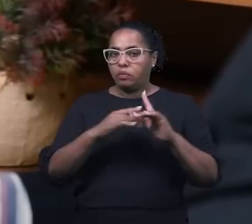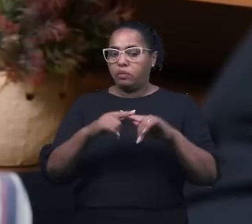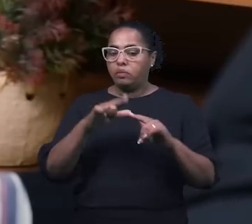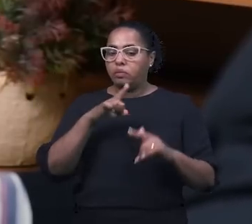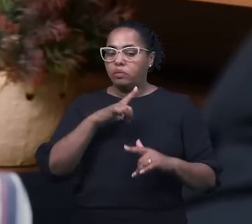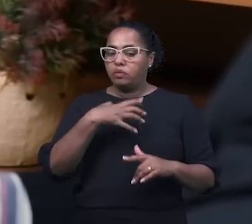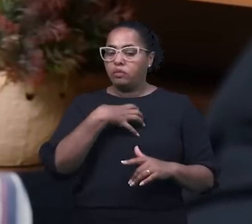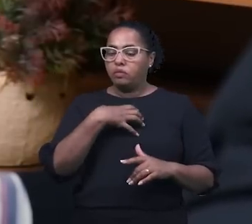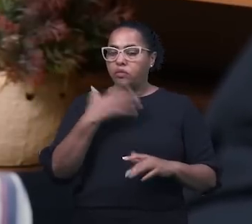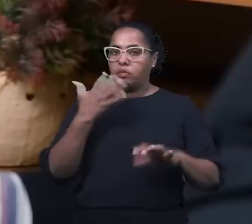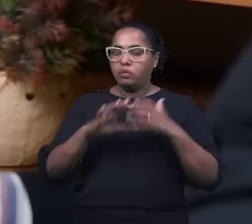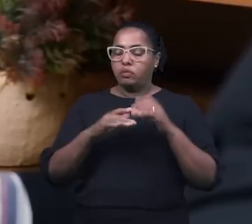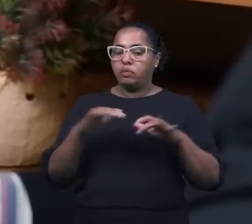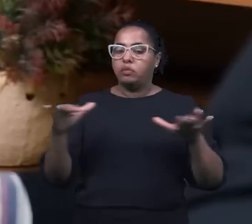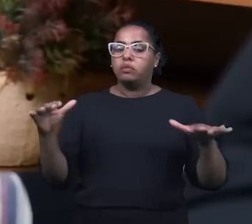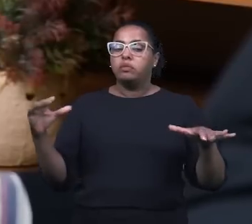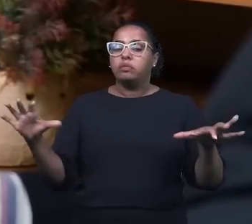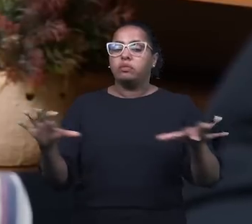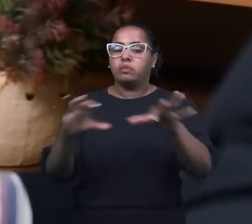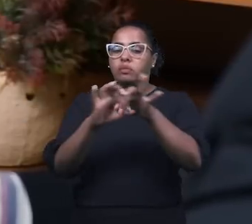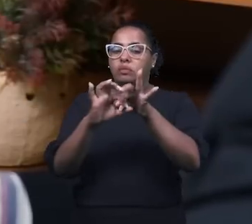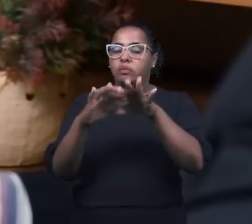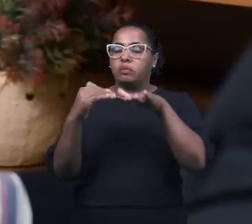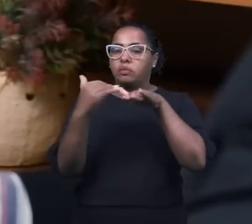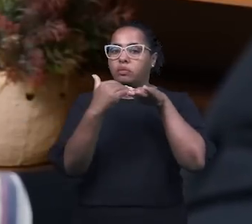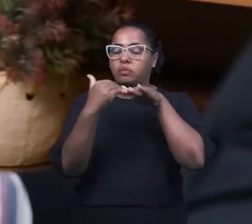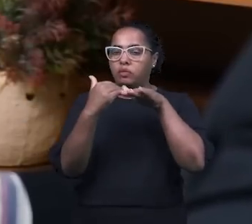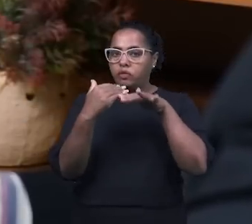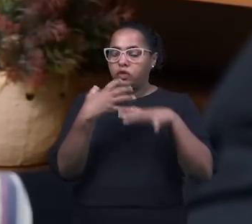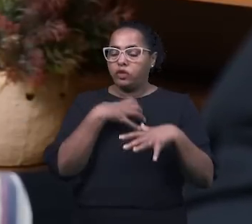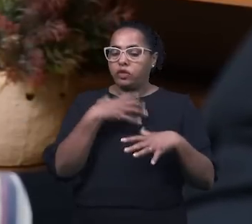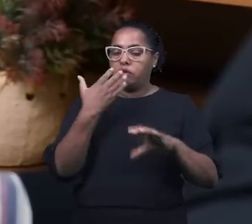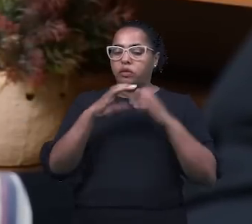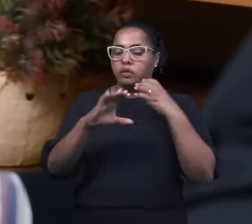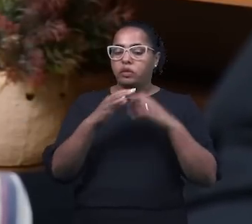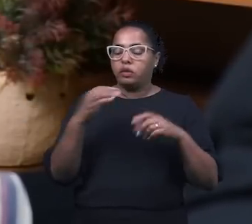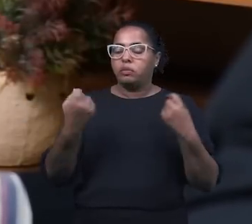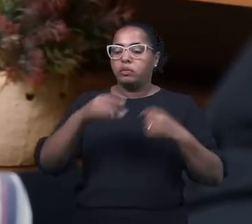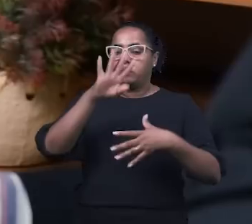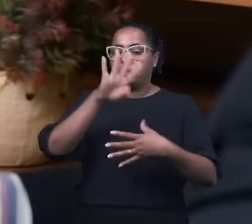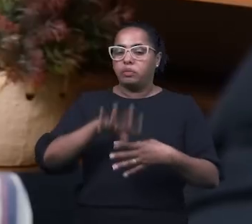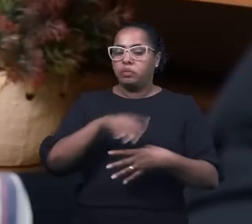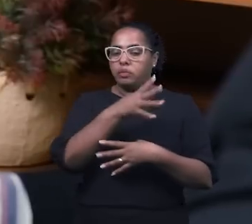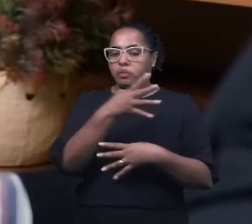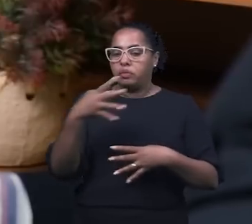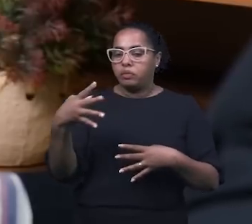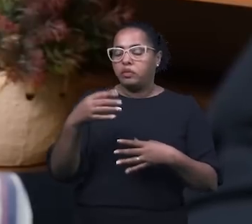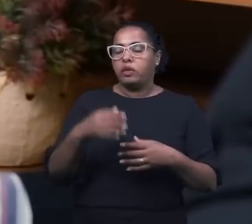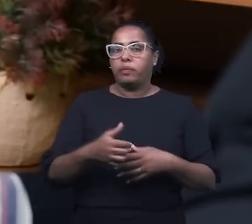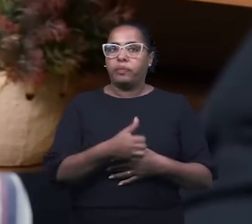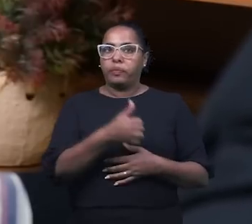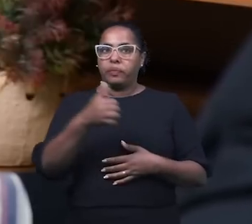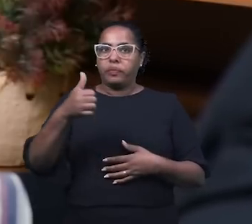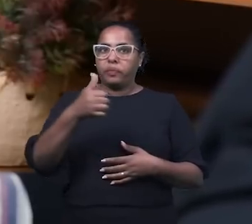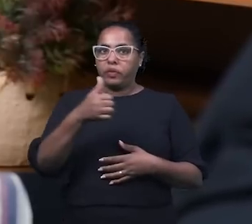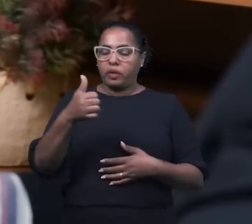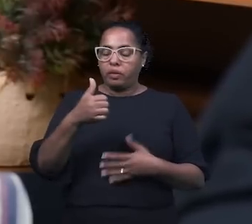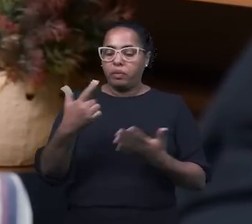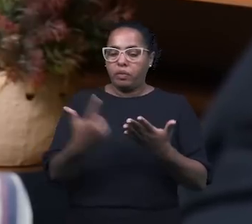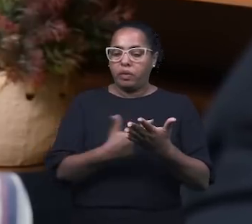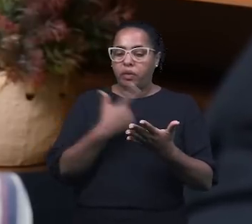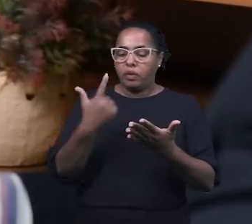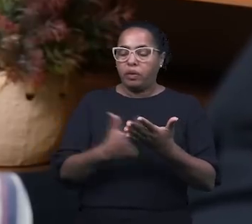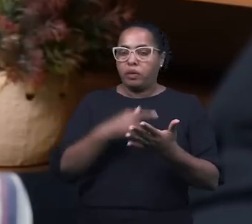nós unificarmos, né, a forma de cantar, precisava de colocar na partitura. Então, primeiro nós fizemos